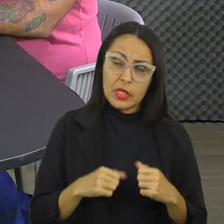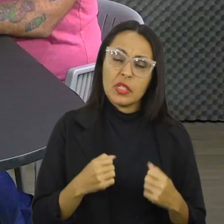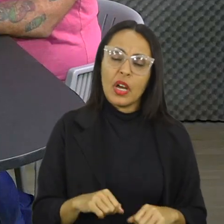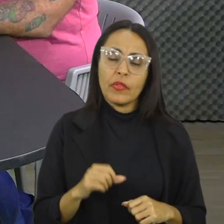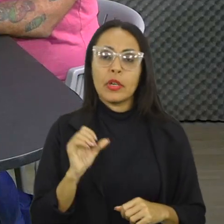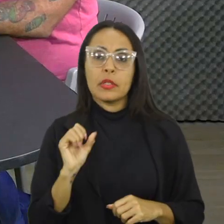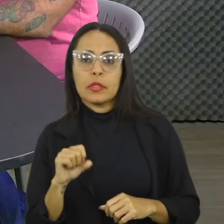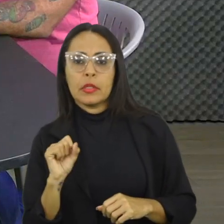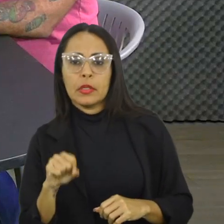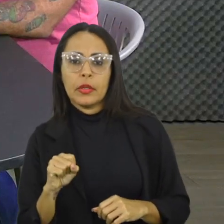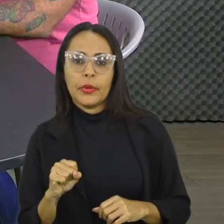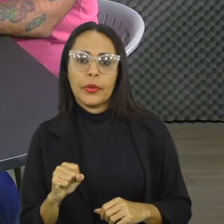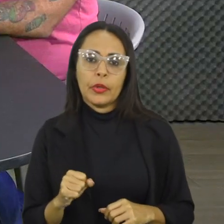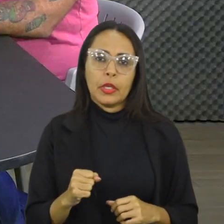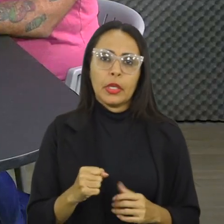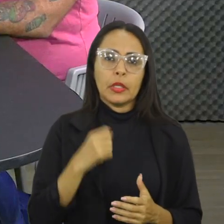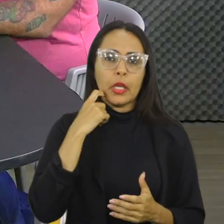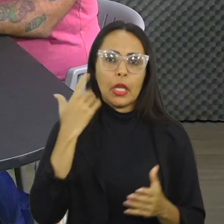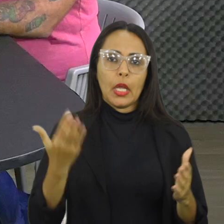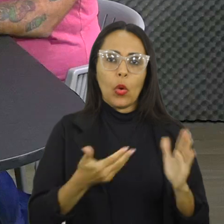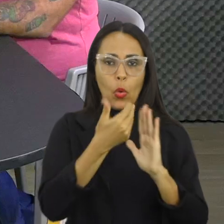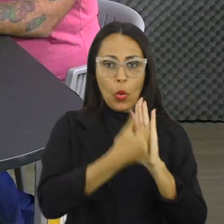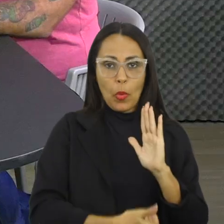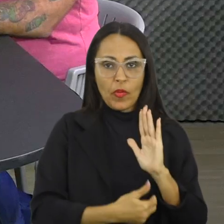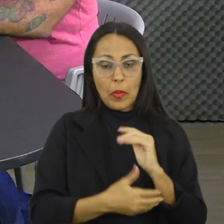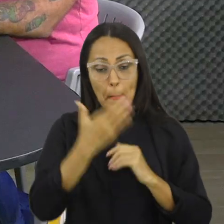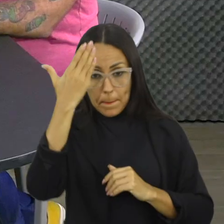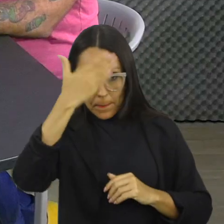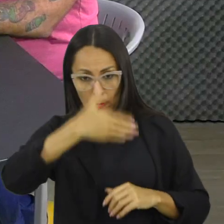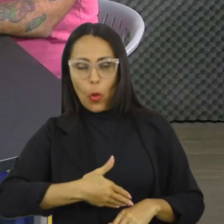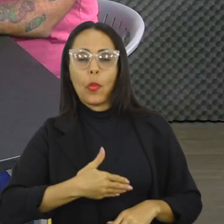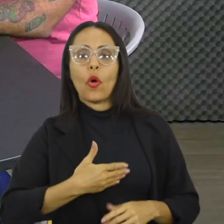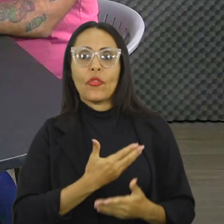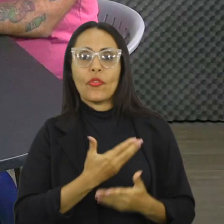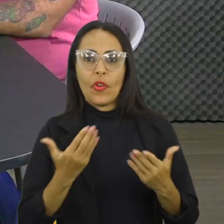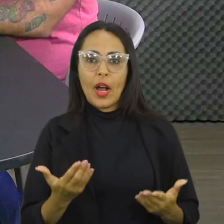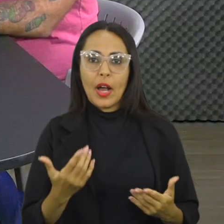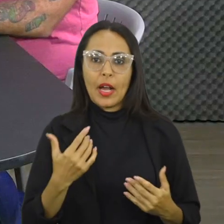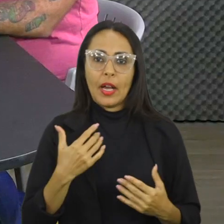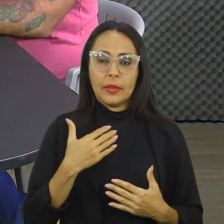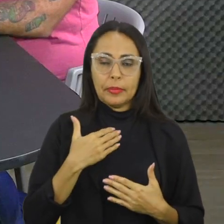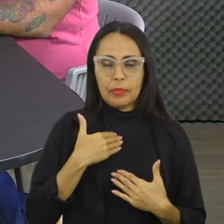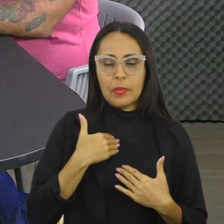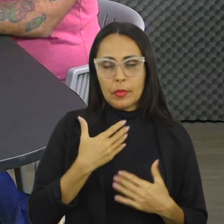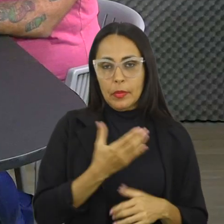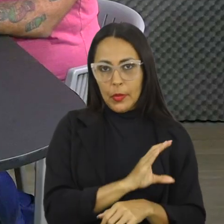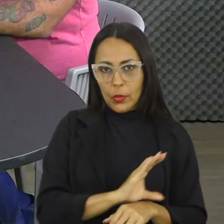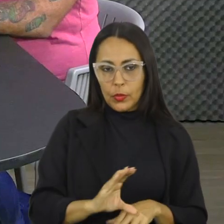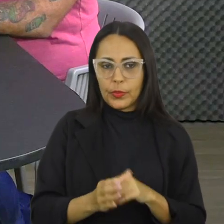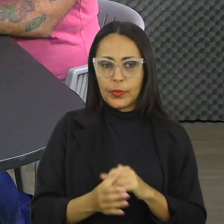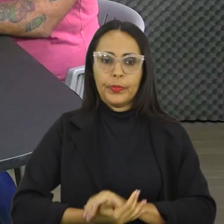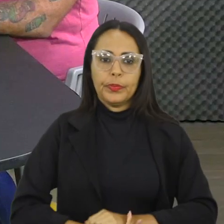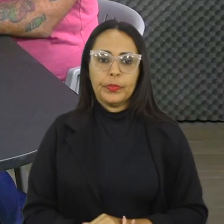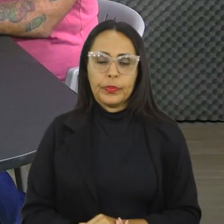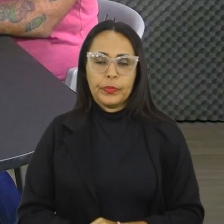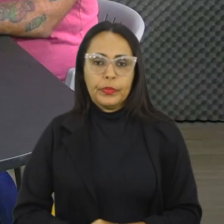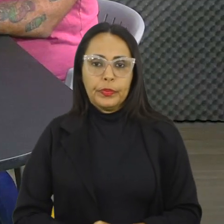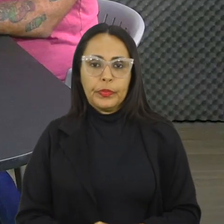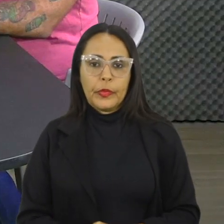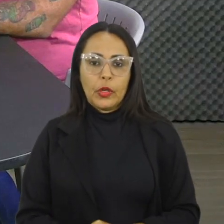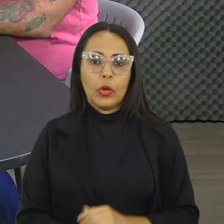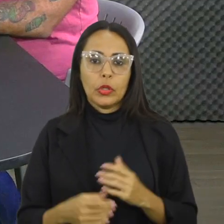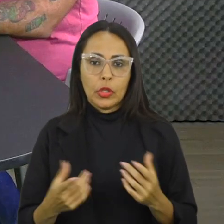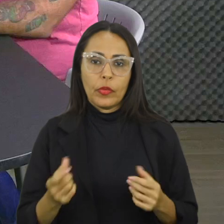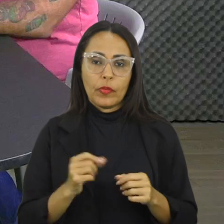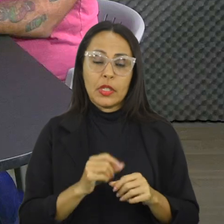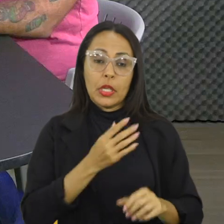ter os comprovantes, as comprovações da minha competência. E quando eu fui